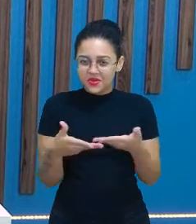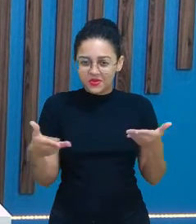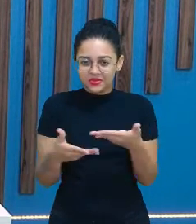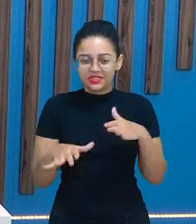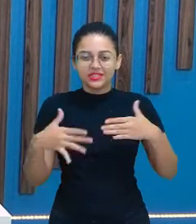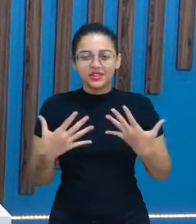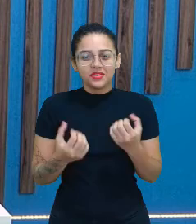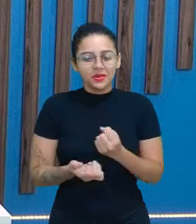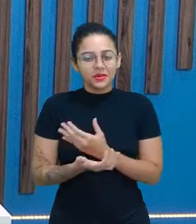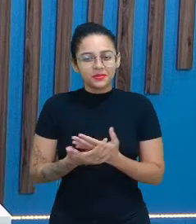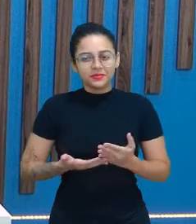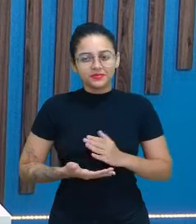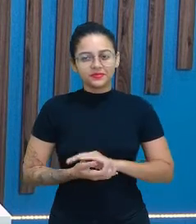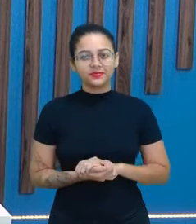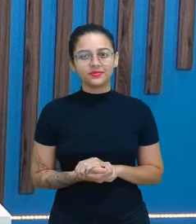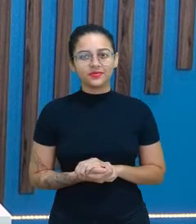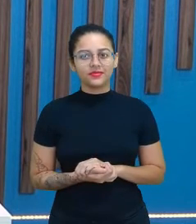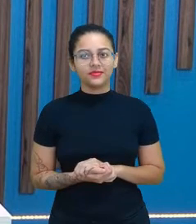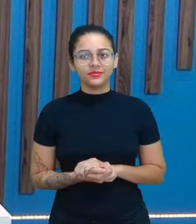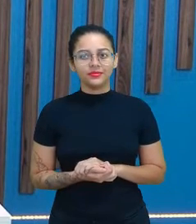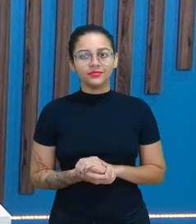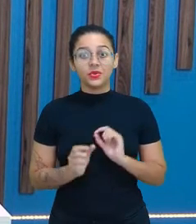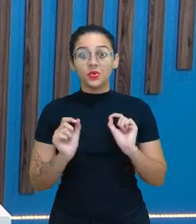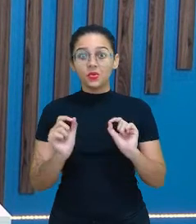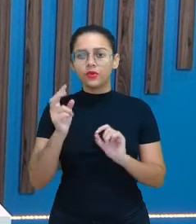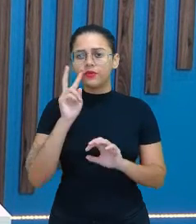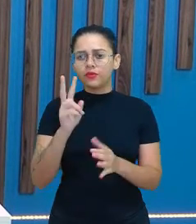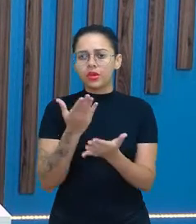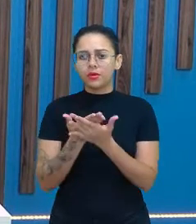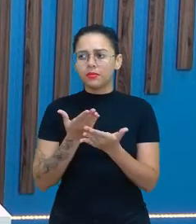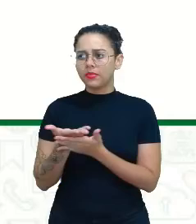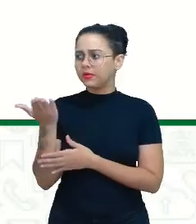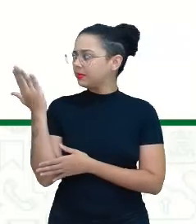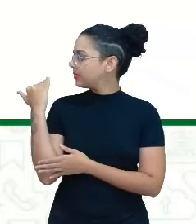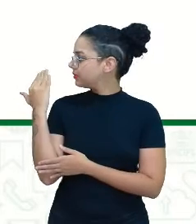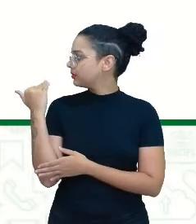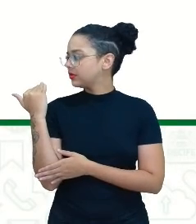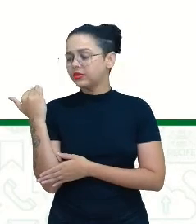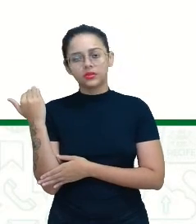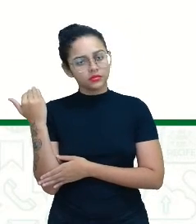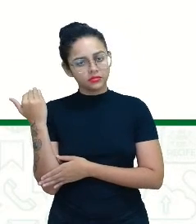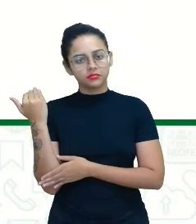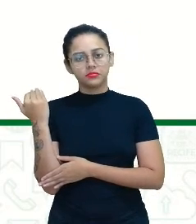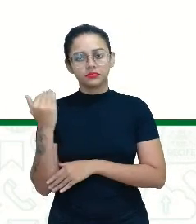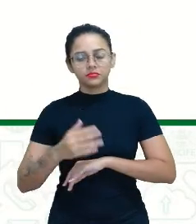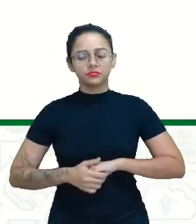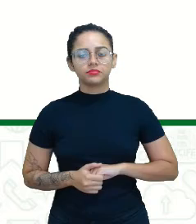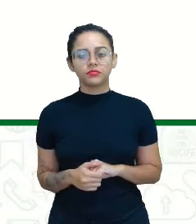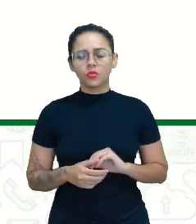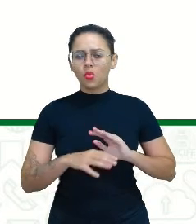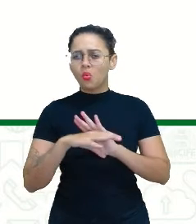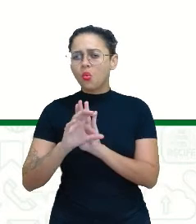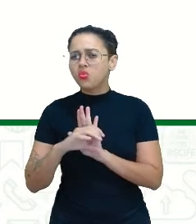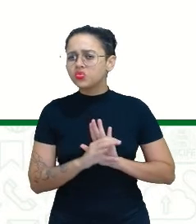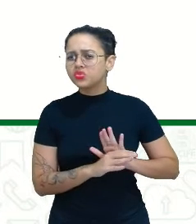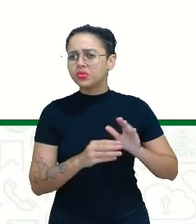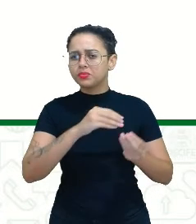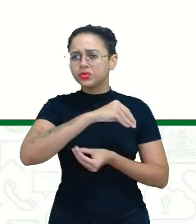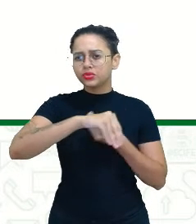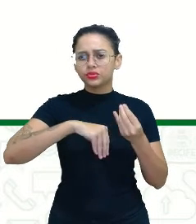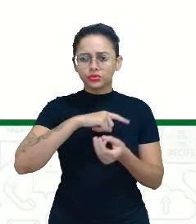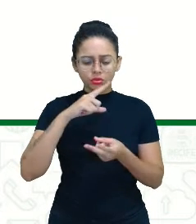vamos lá o que nós vimos na aula passada direito de mistura